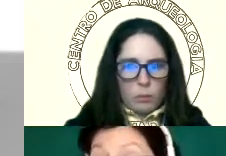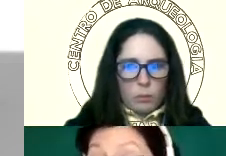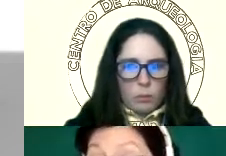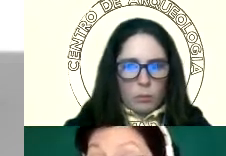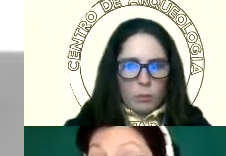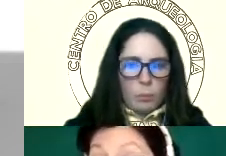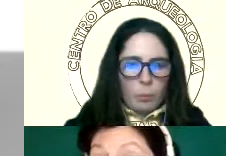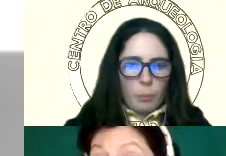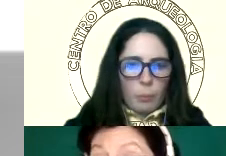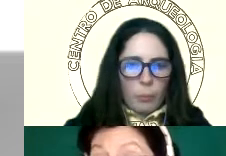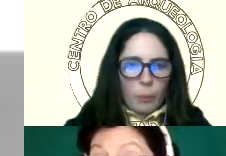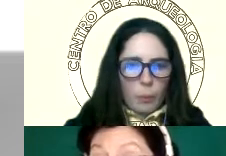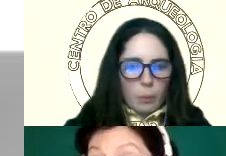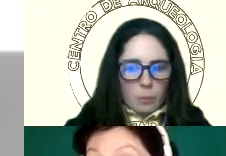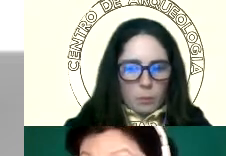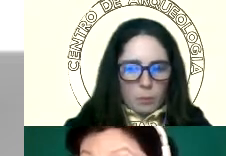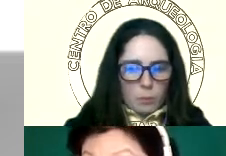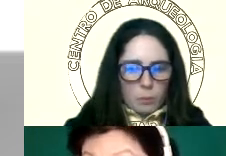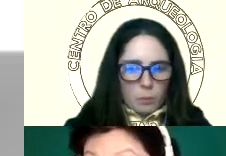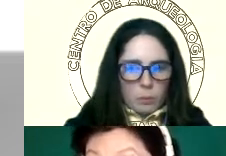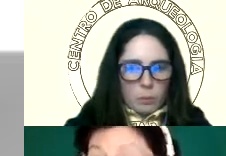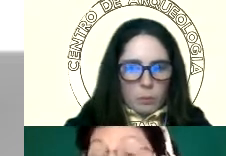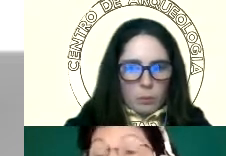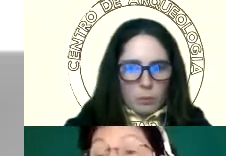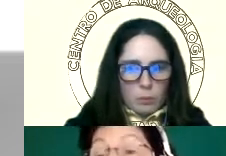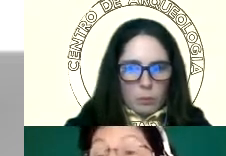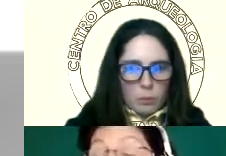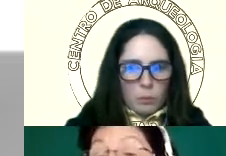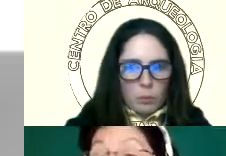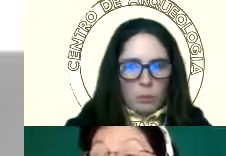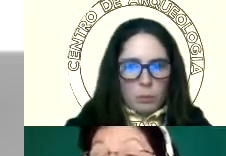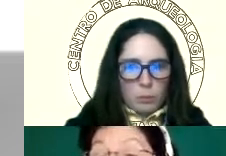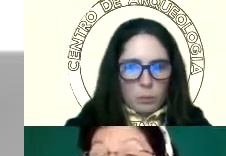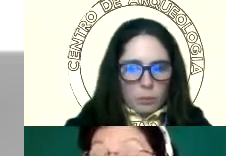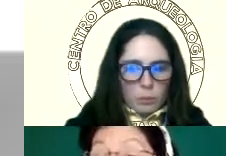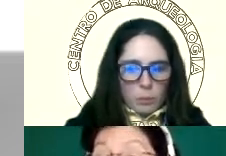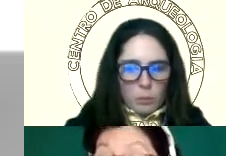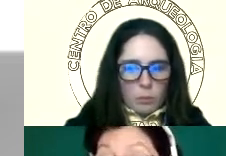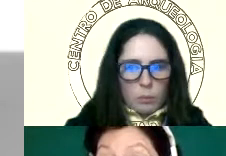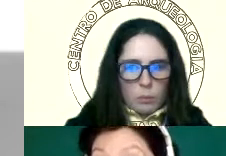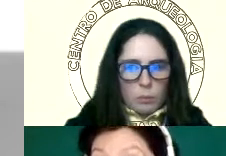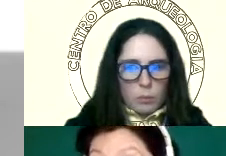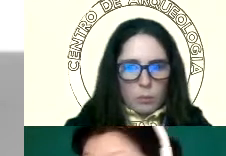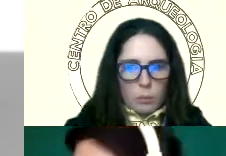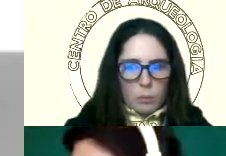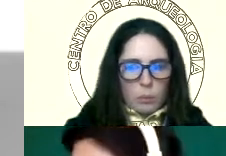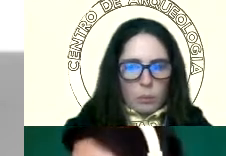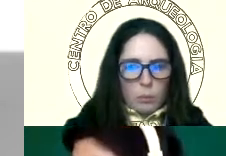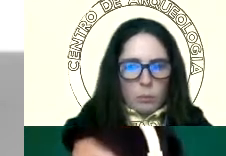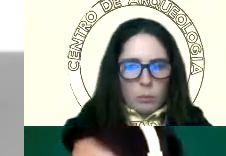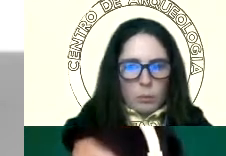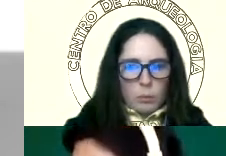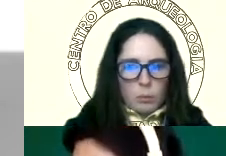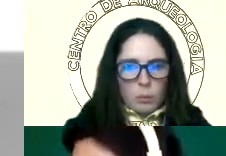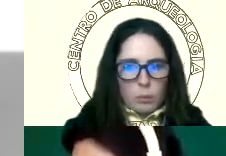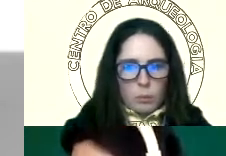esta informação foi muito importante também a colaboração do professor João